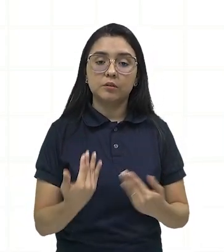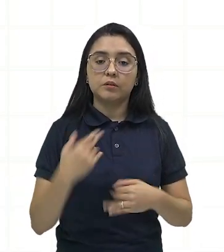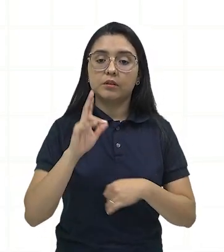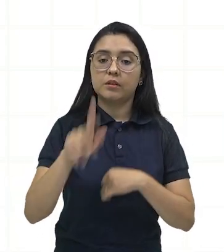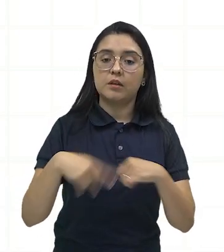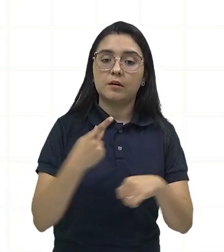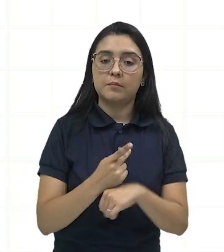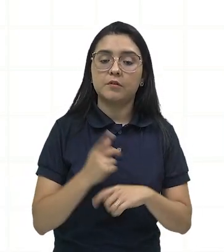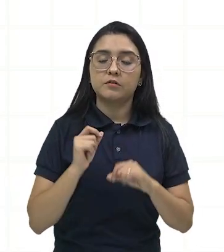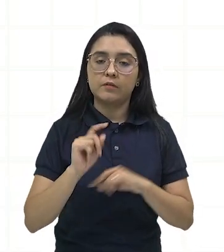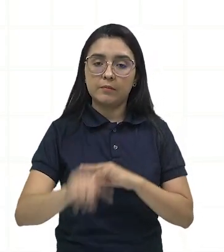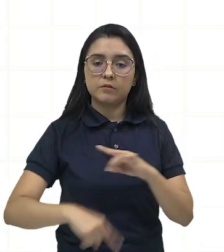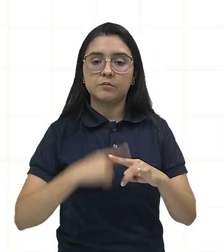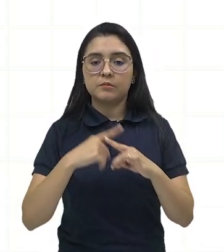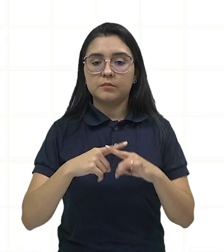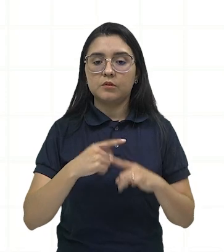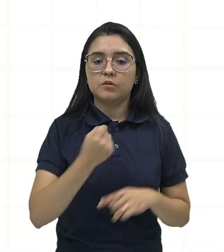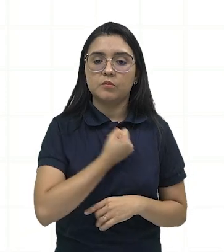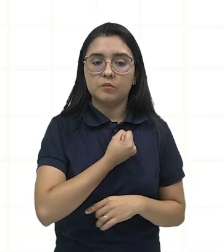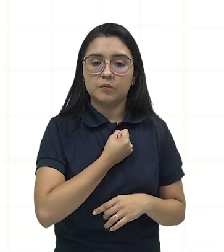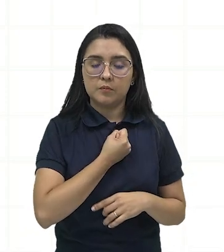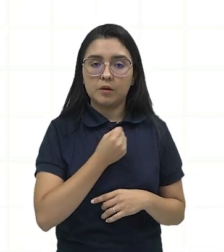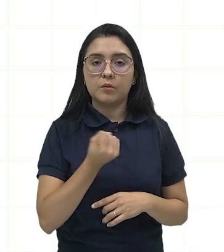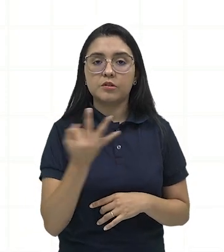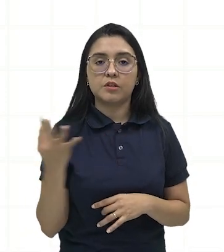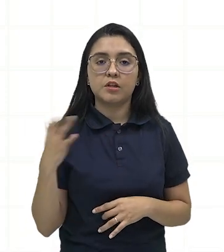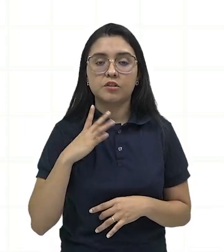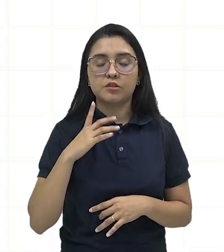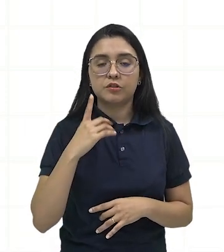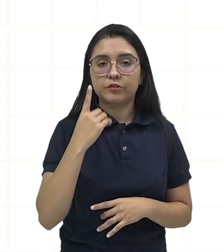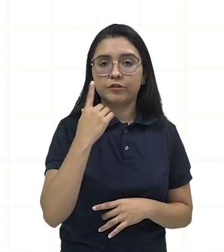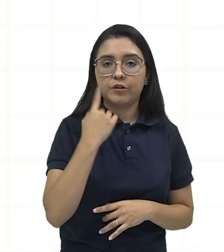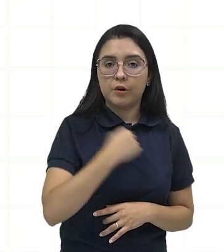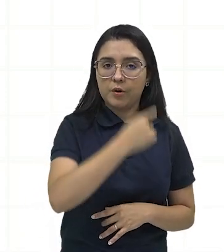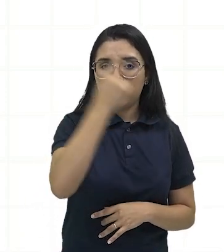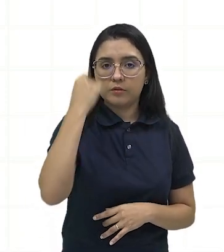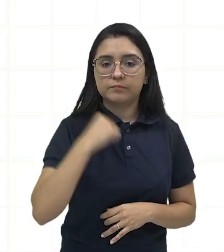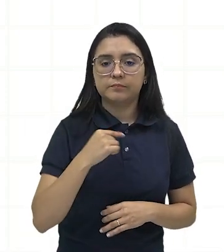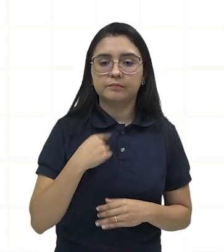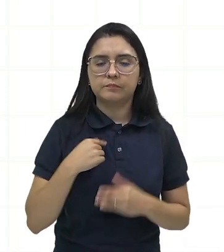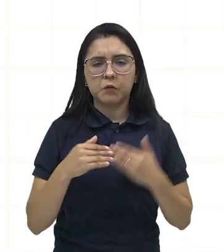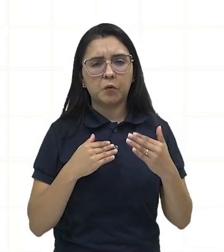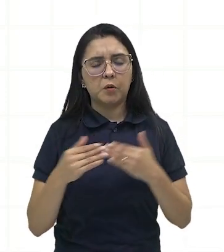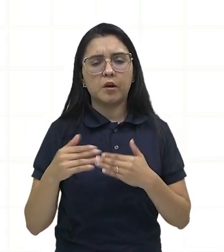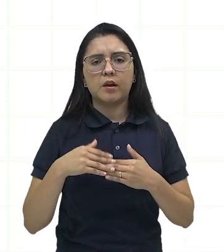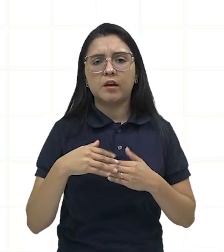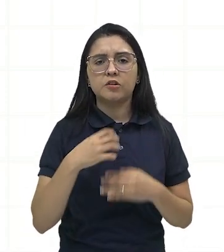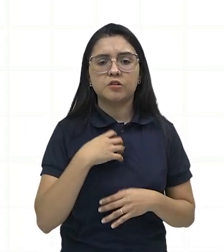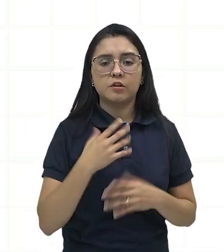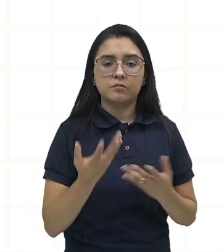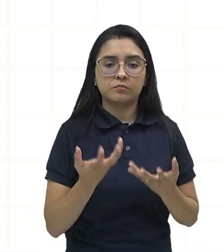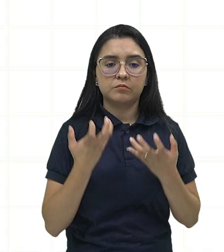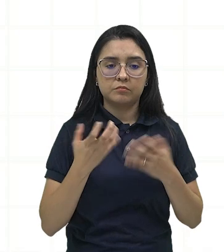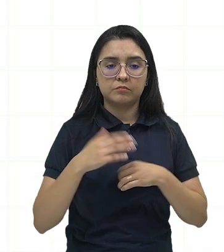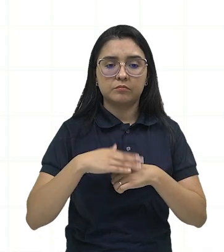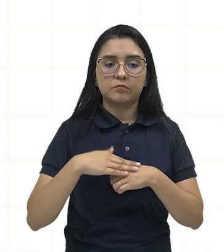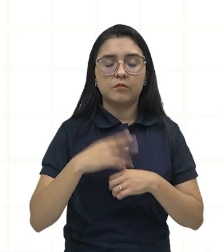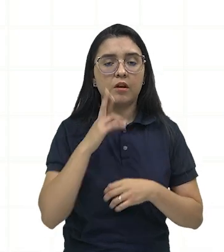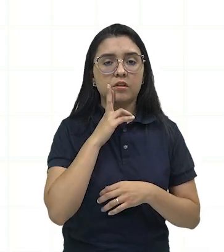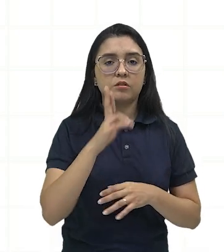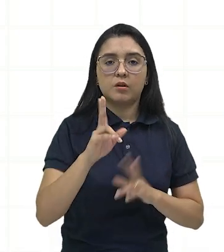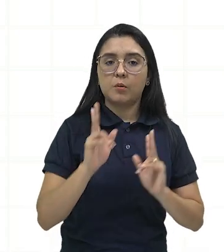depois você vai multiplicar pelo número de horas. Qualquer que seja a forma que você decidir fazer, vai dar o